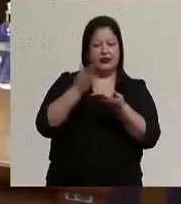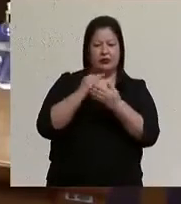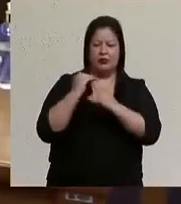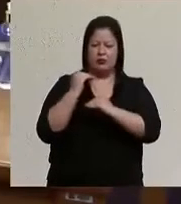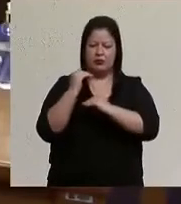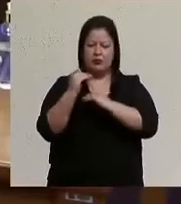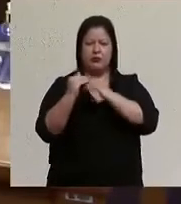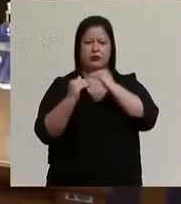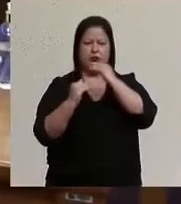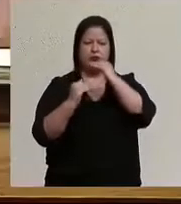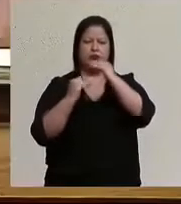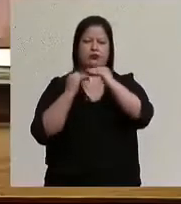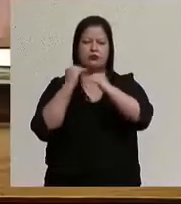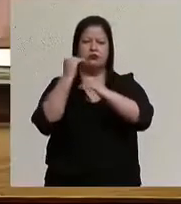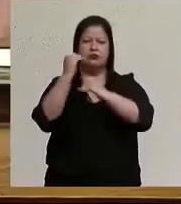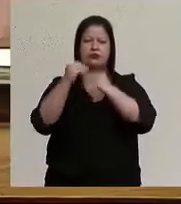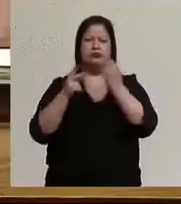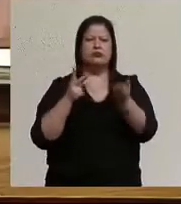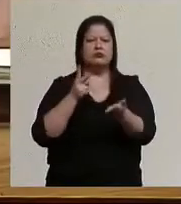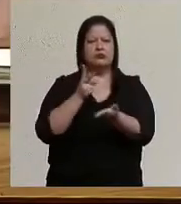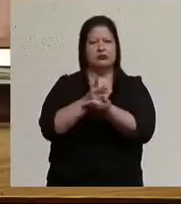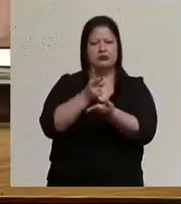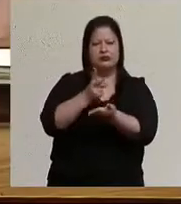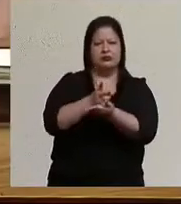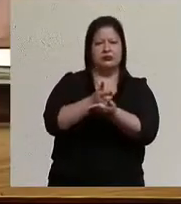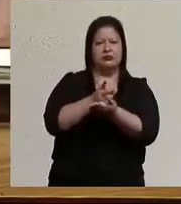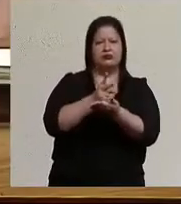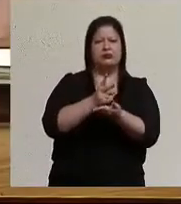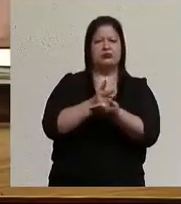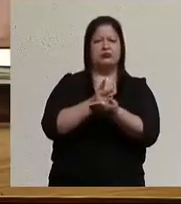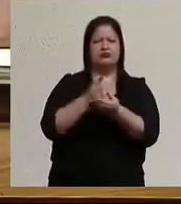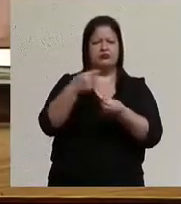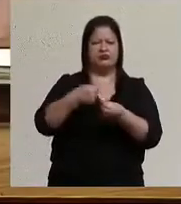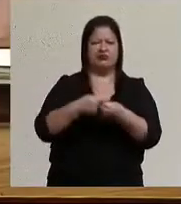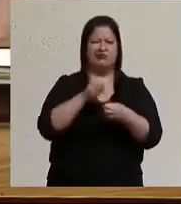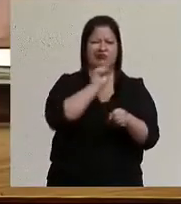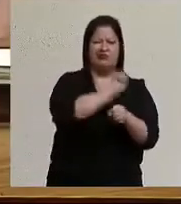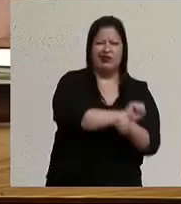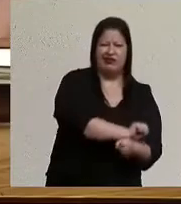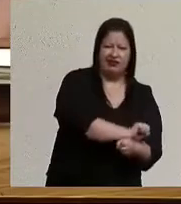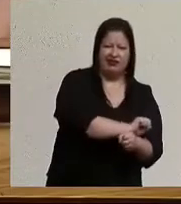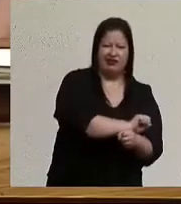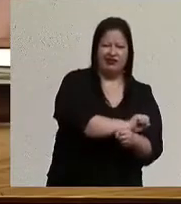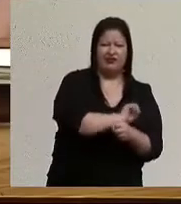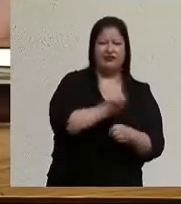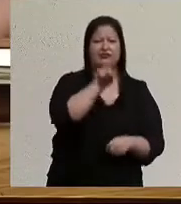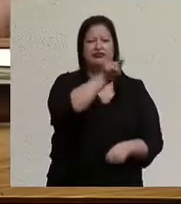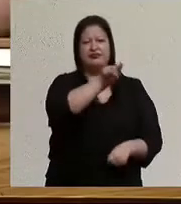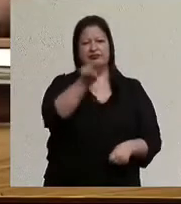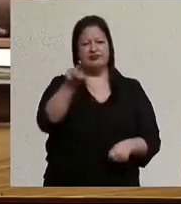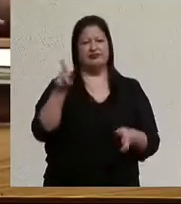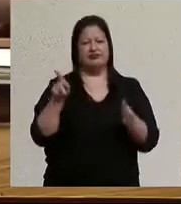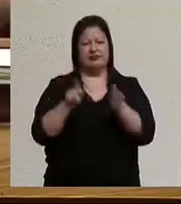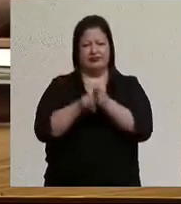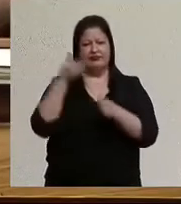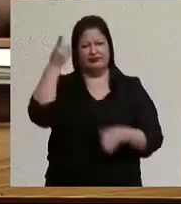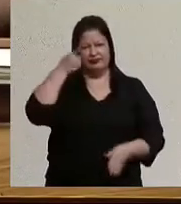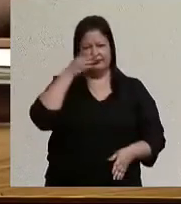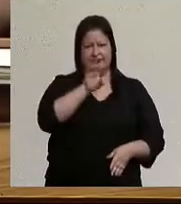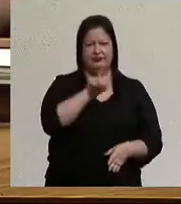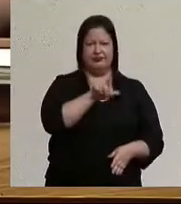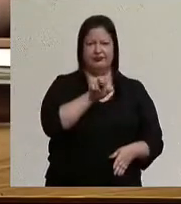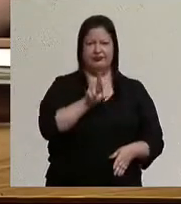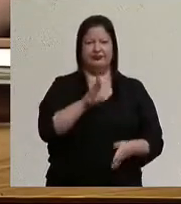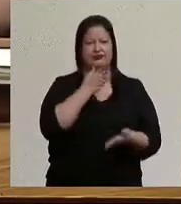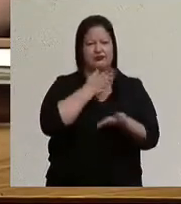a sua evolução de um tempo de tanto tempo depois né um município estagnado se não fosse por você ou Deputado